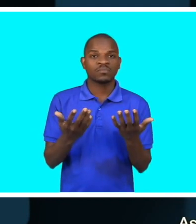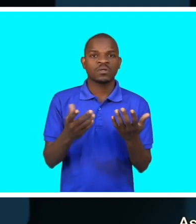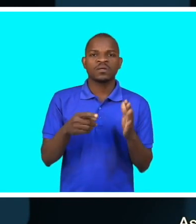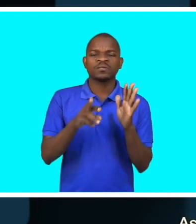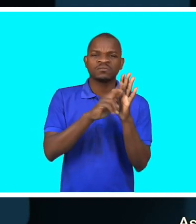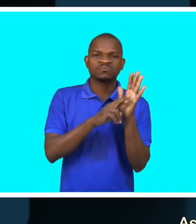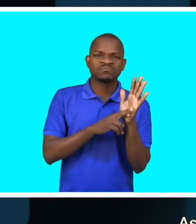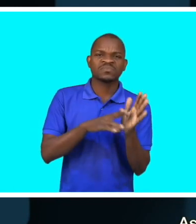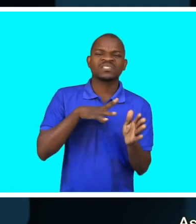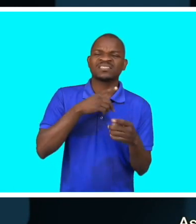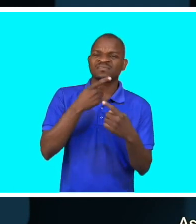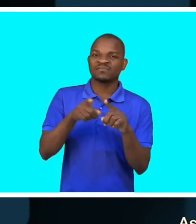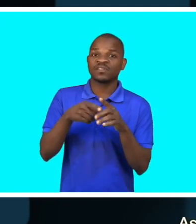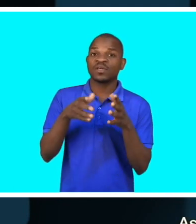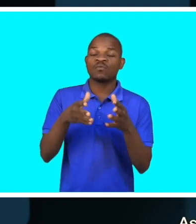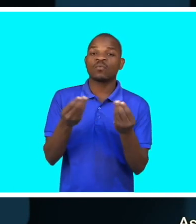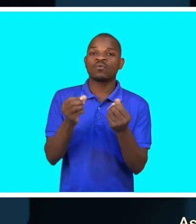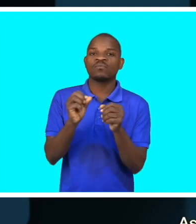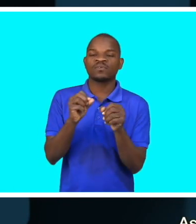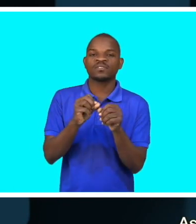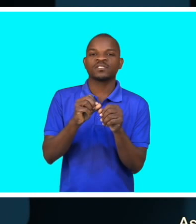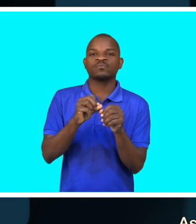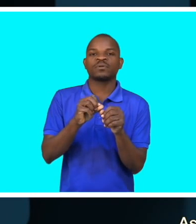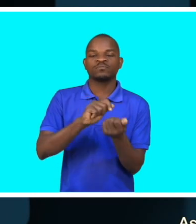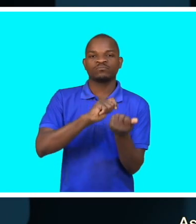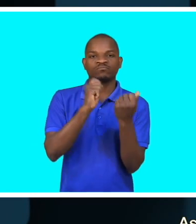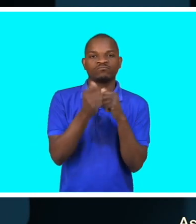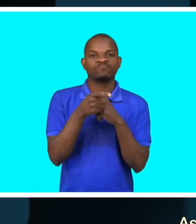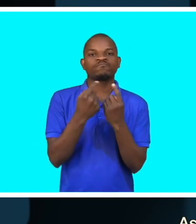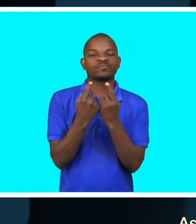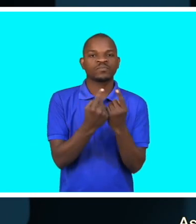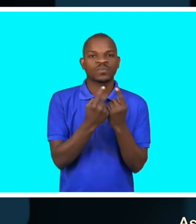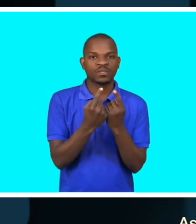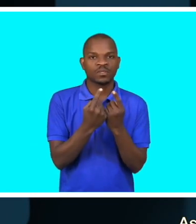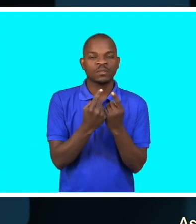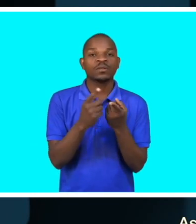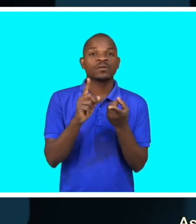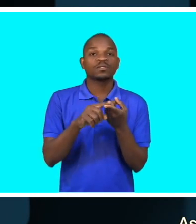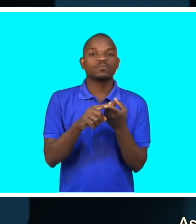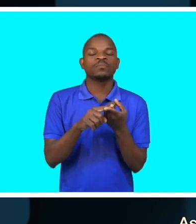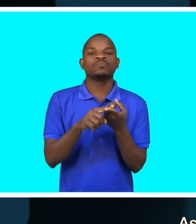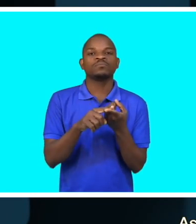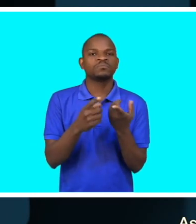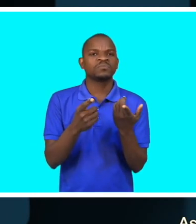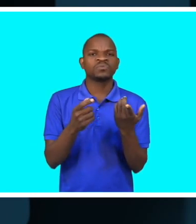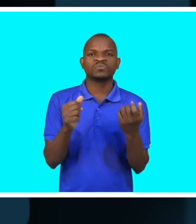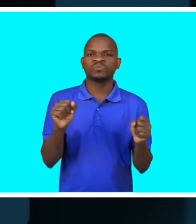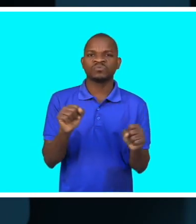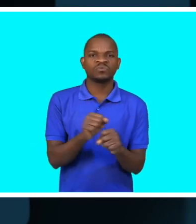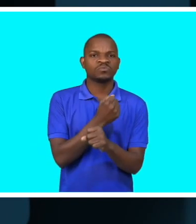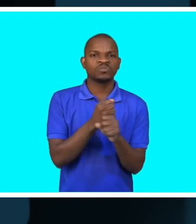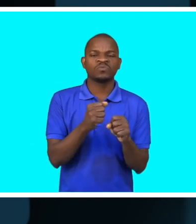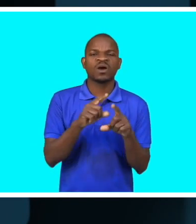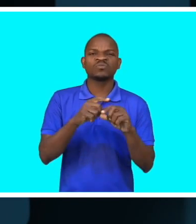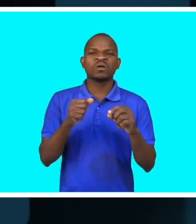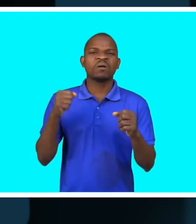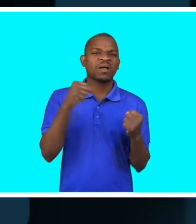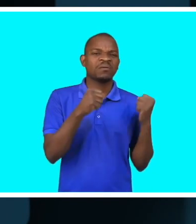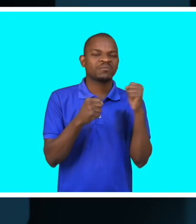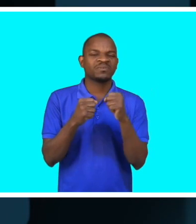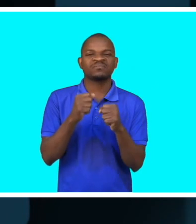assim, modelos, existem todas as formas de protesto, todas as formas de que a gente pode fazer com que haja protesto.